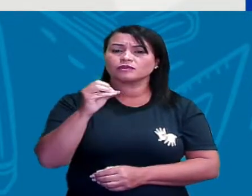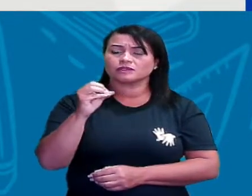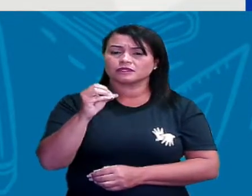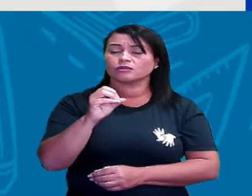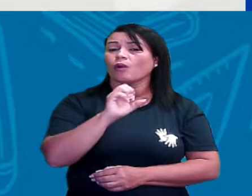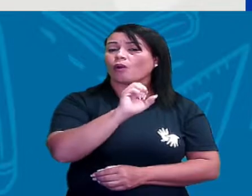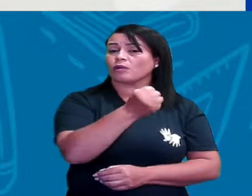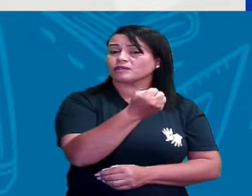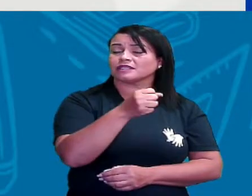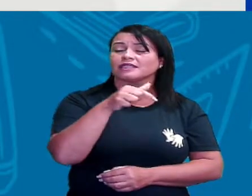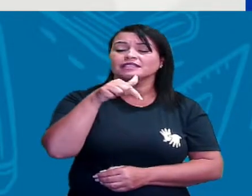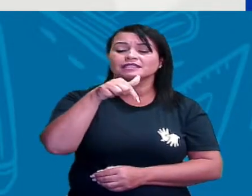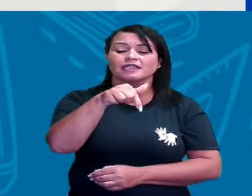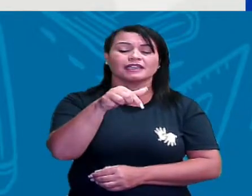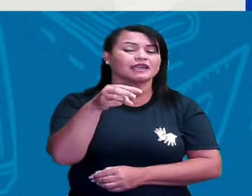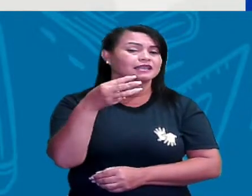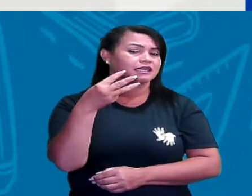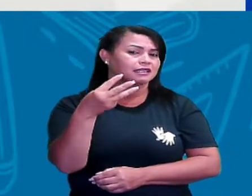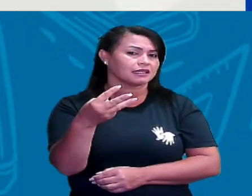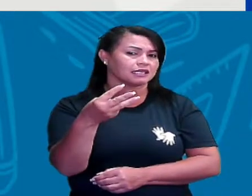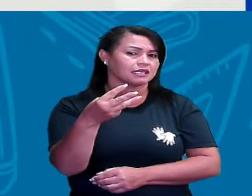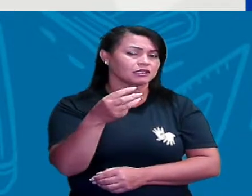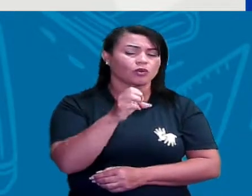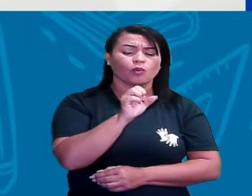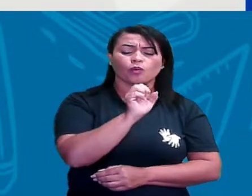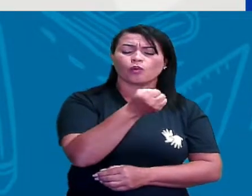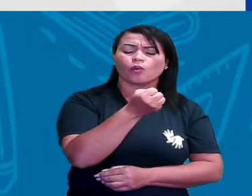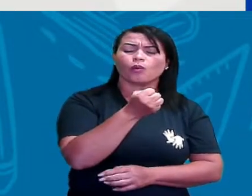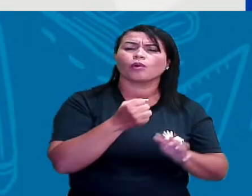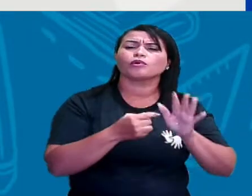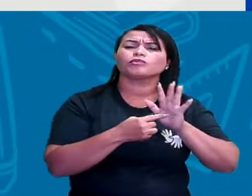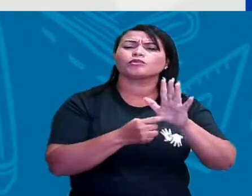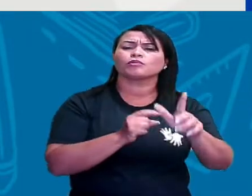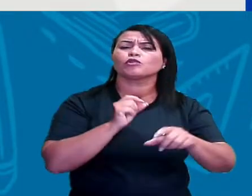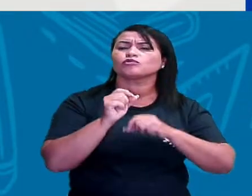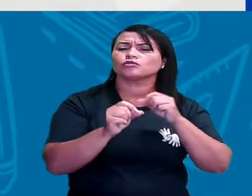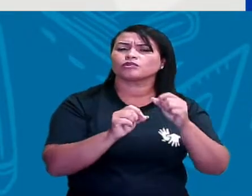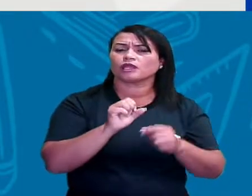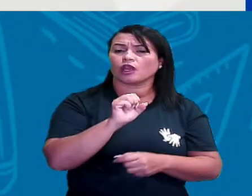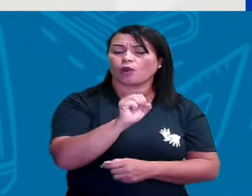873. Esse 8 está representando de que casa?